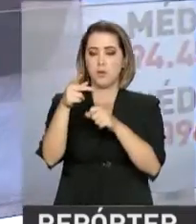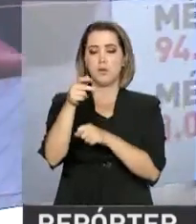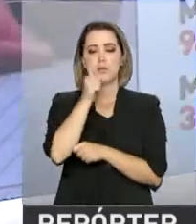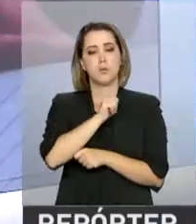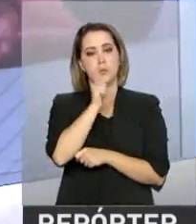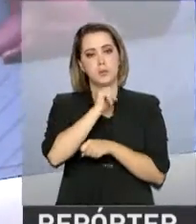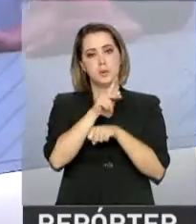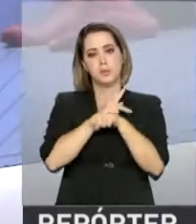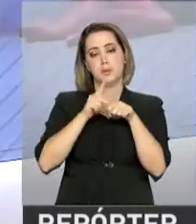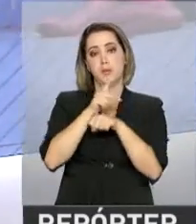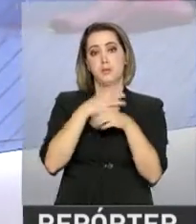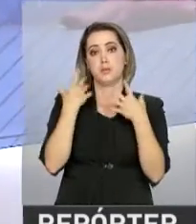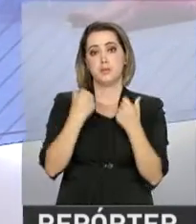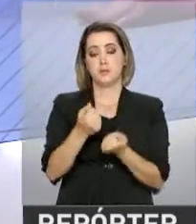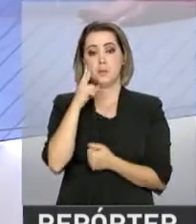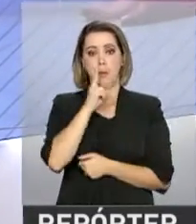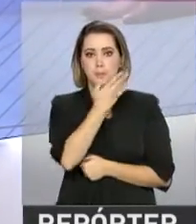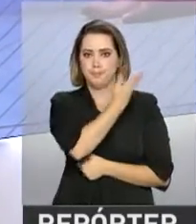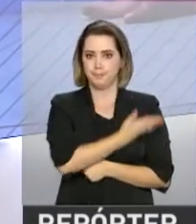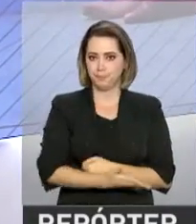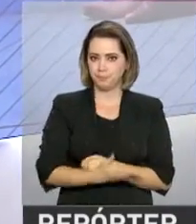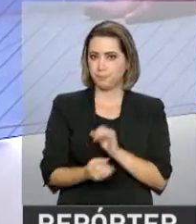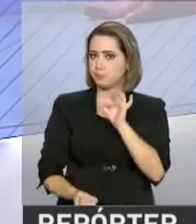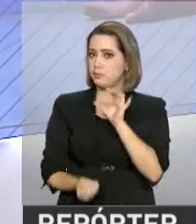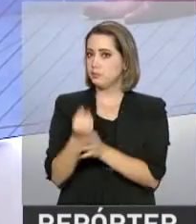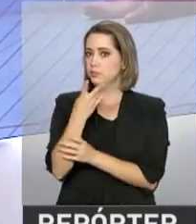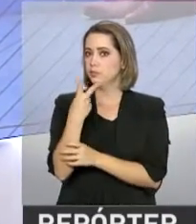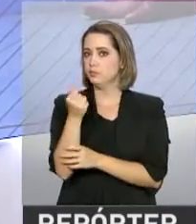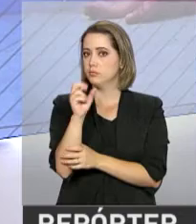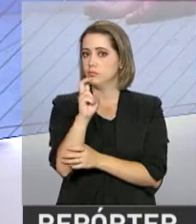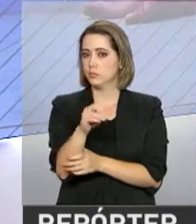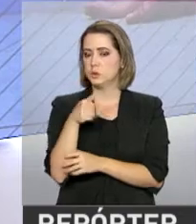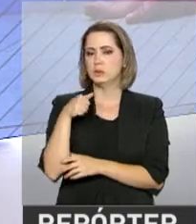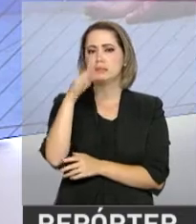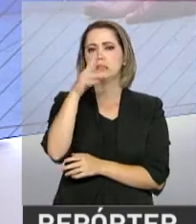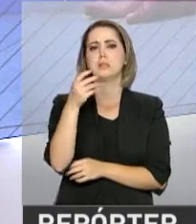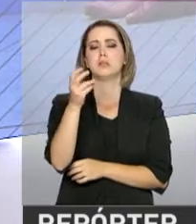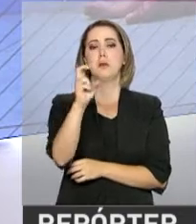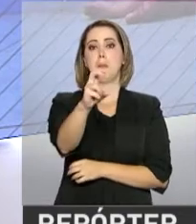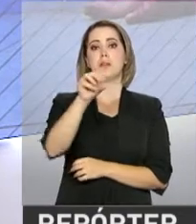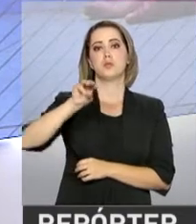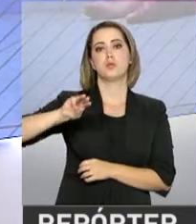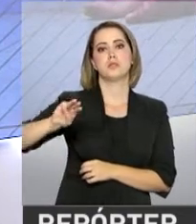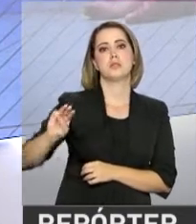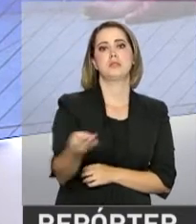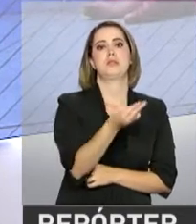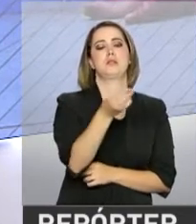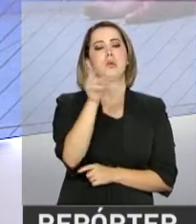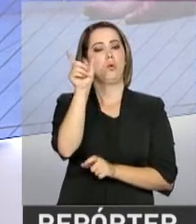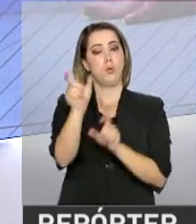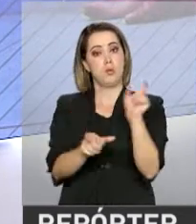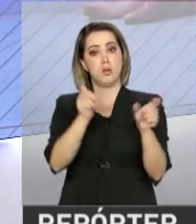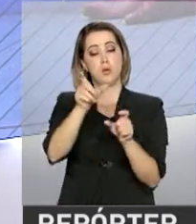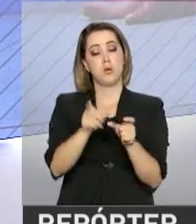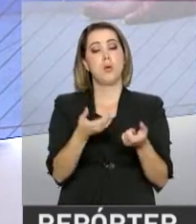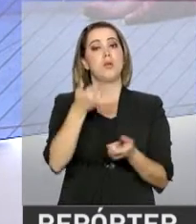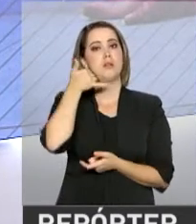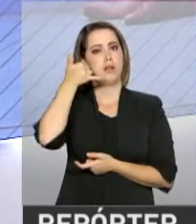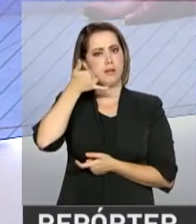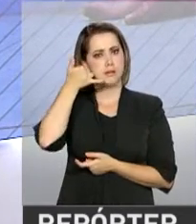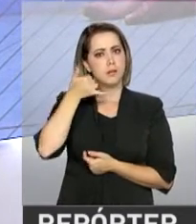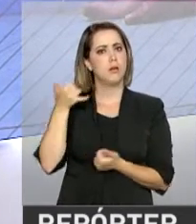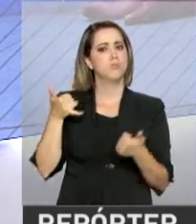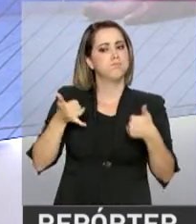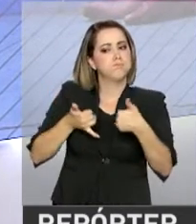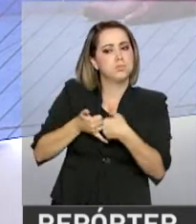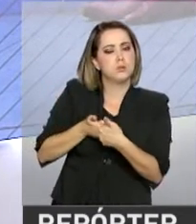telão. Criada em 2005, a central já registra mais de 5 milhões e 900 mil atendimentos.